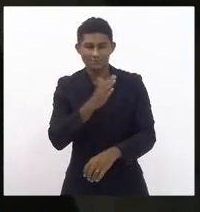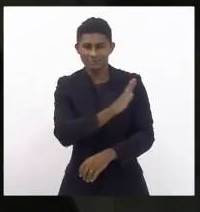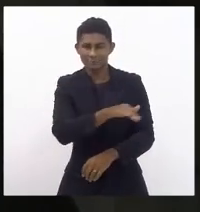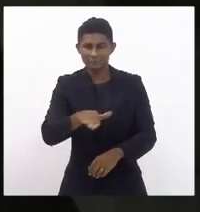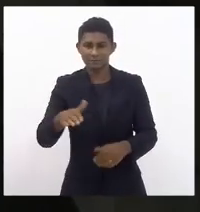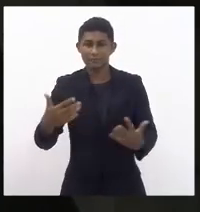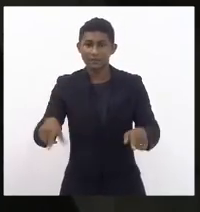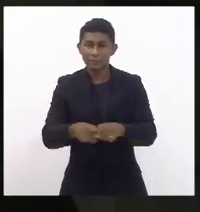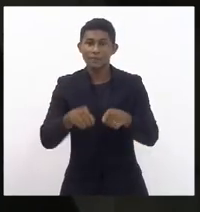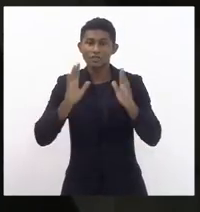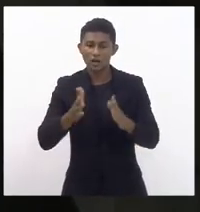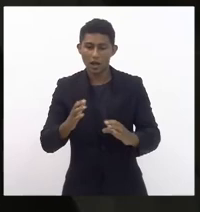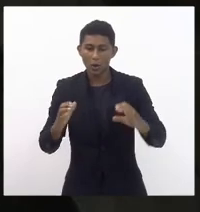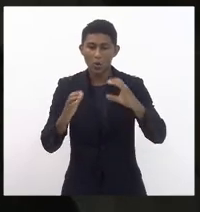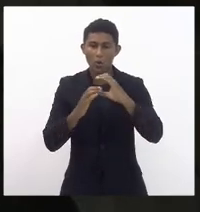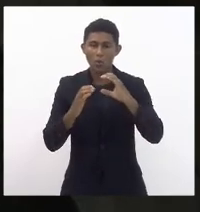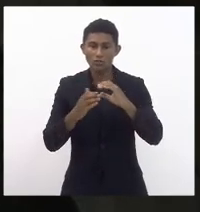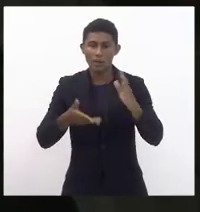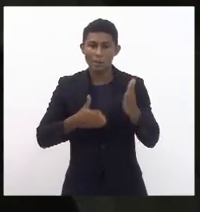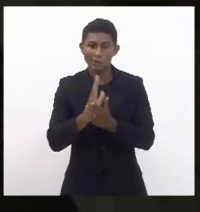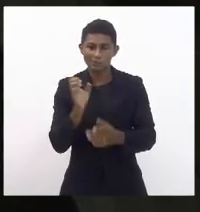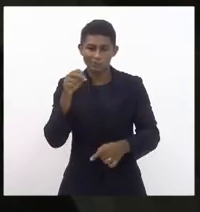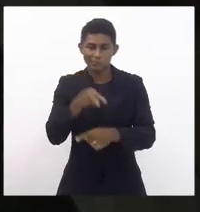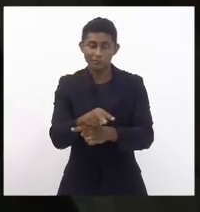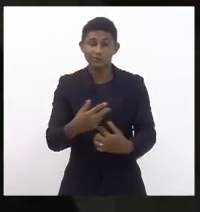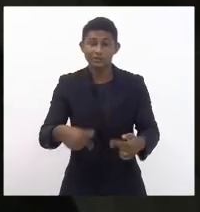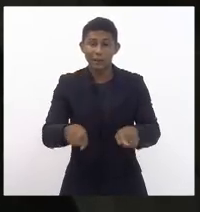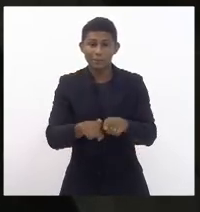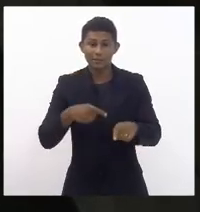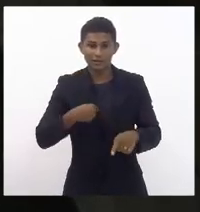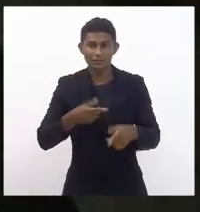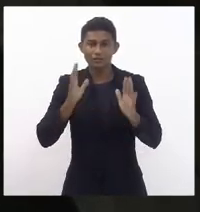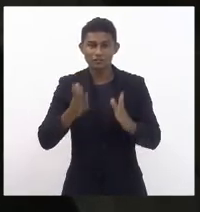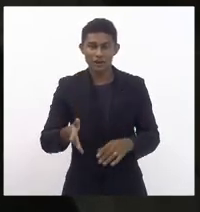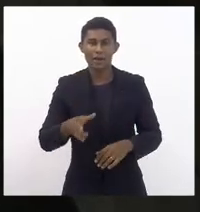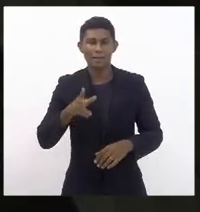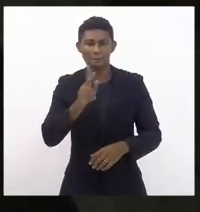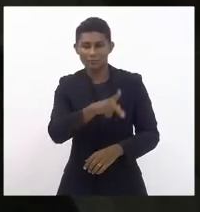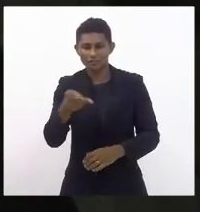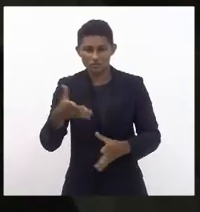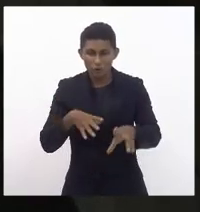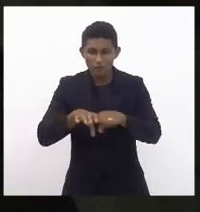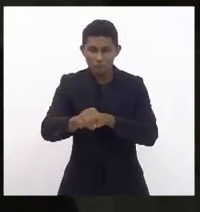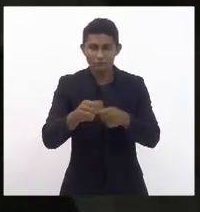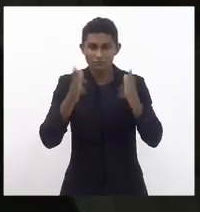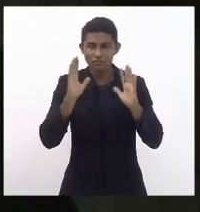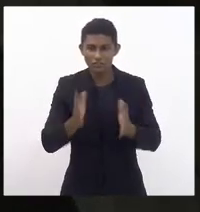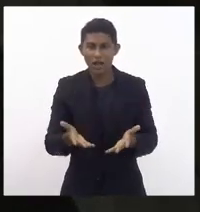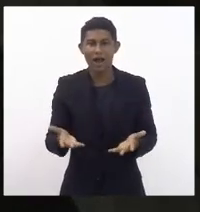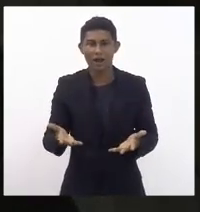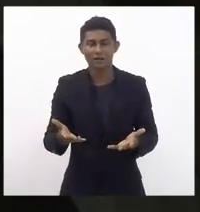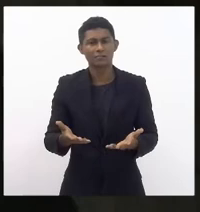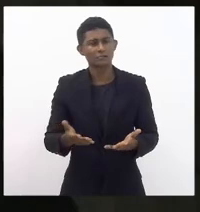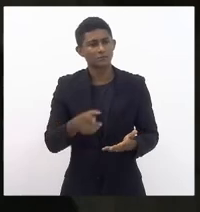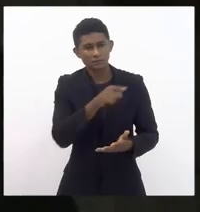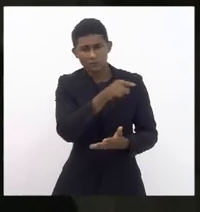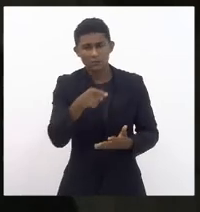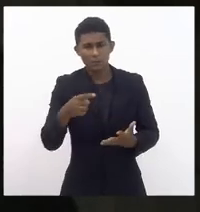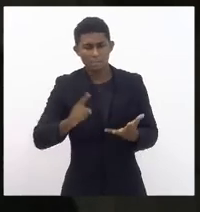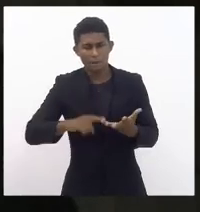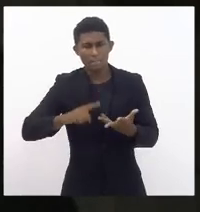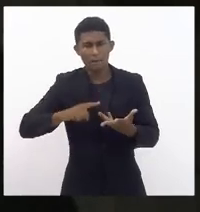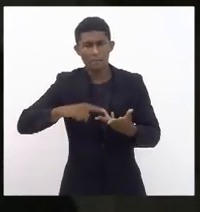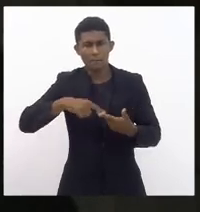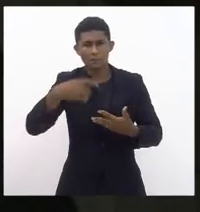são concursados para trabalhar com educação infantil fizeram a formação de professores para educação infantil tendo têm a formação adequada segundo